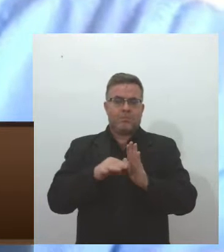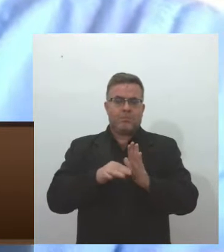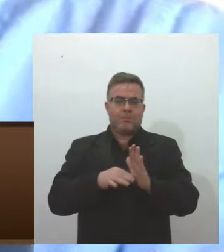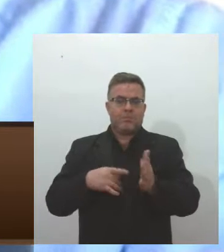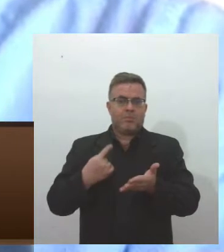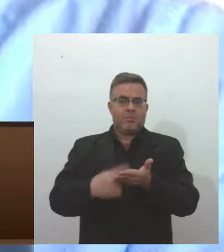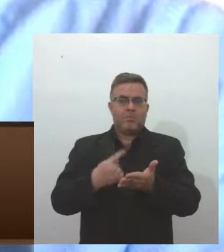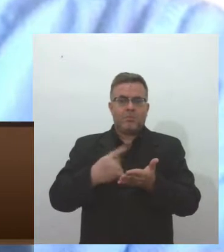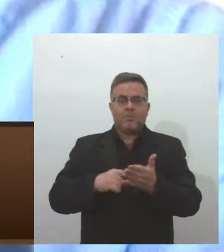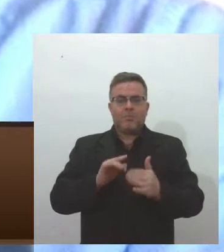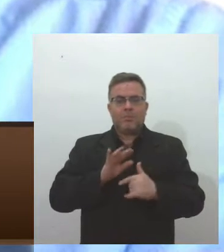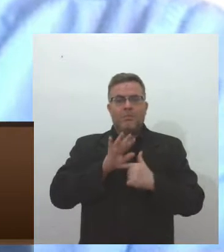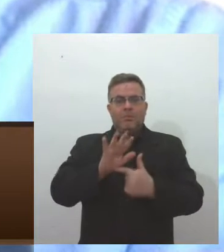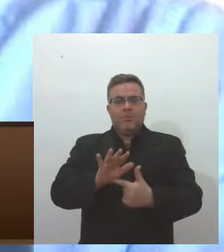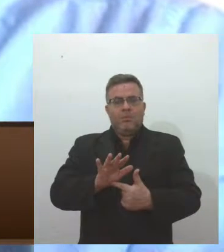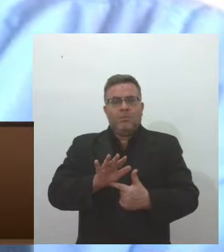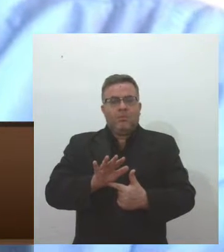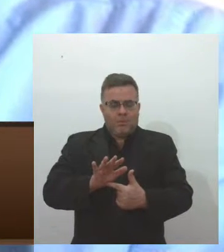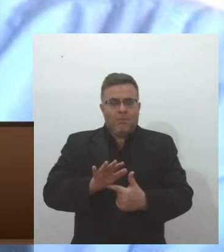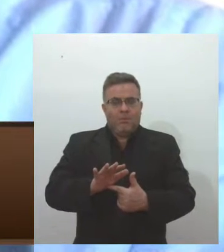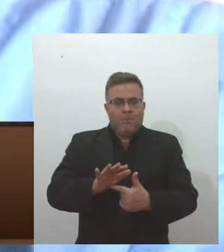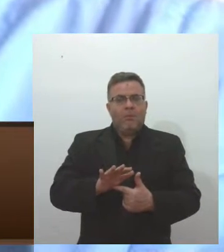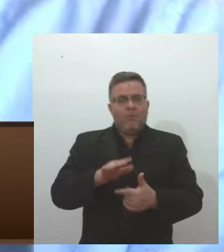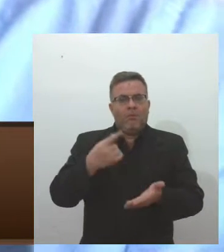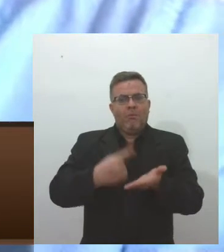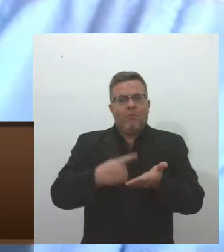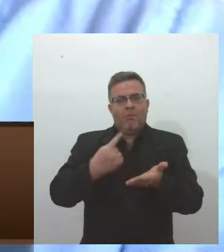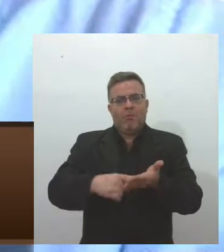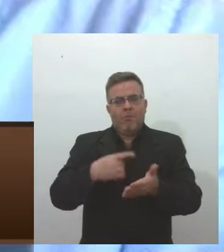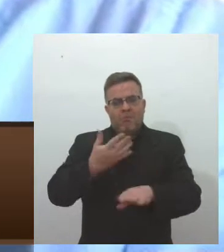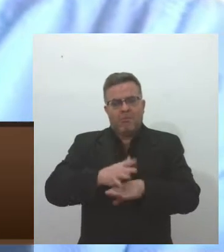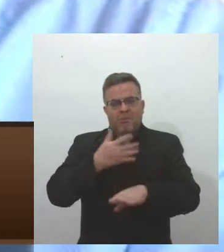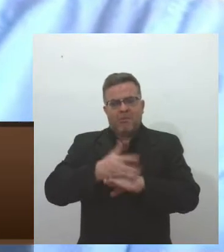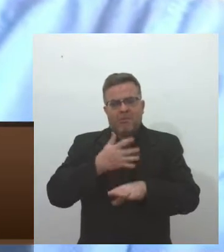aí esses planejamentos em prática.